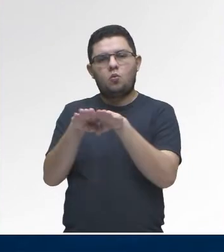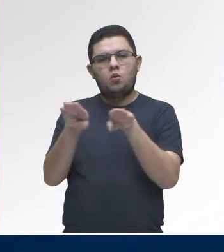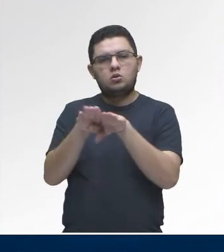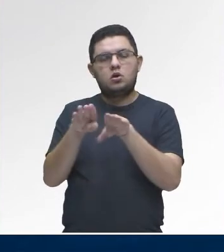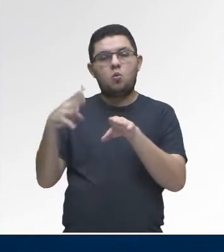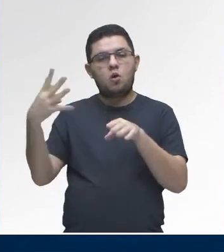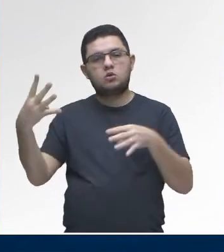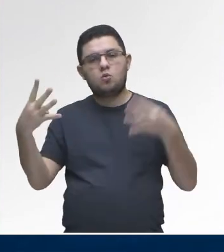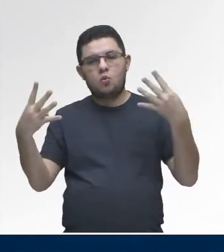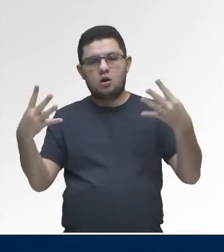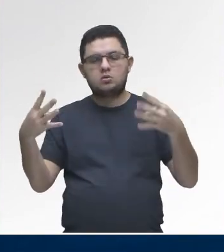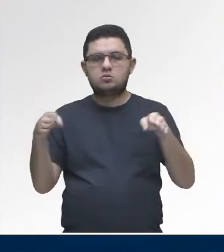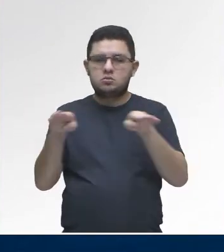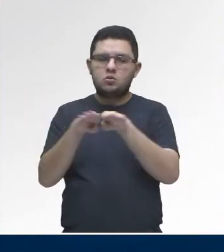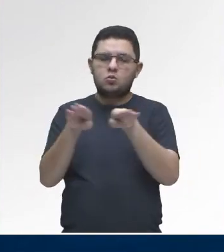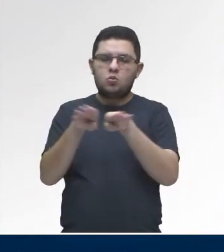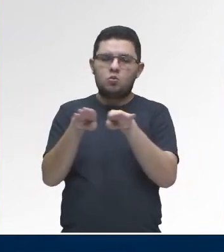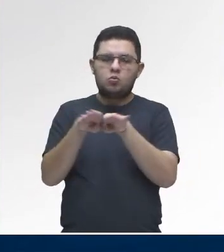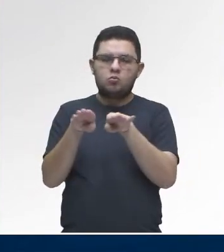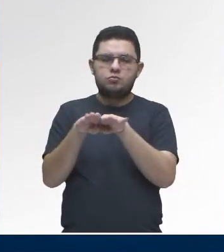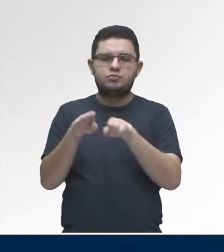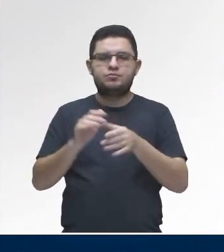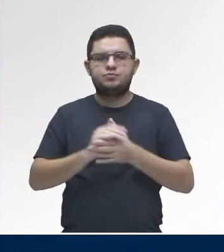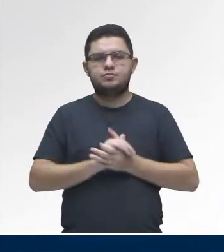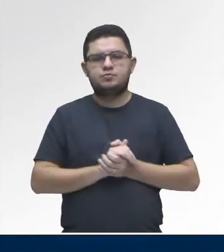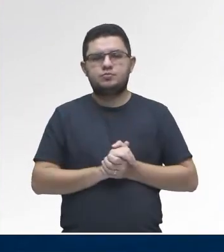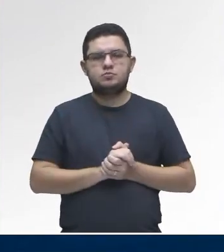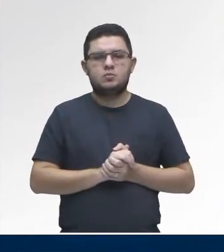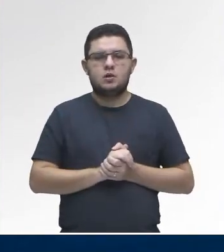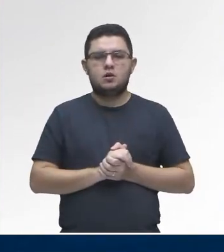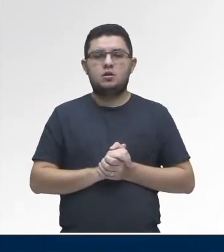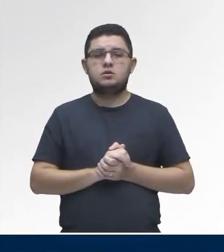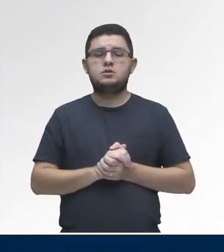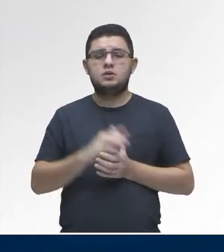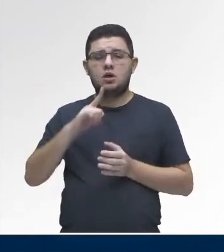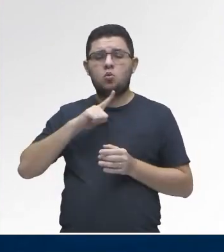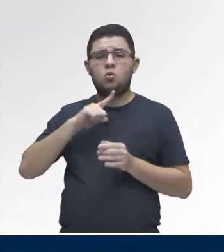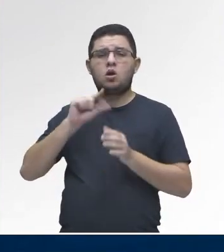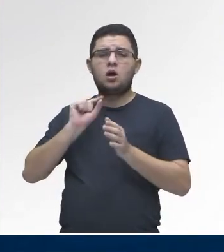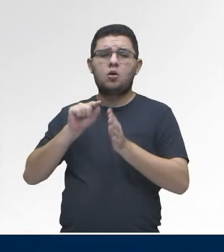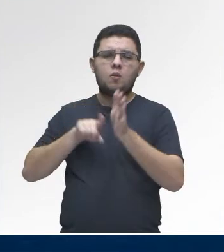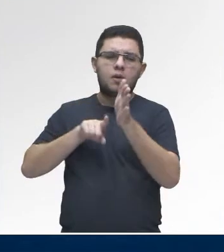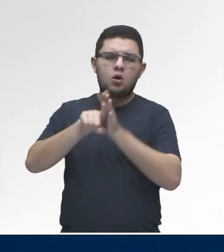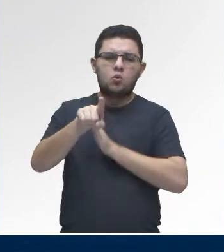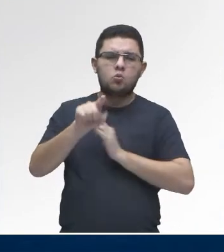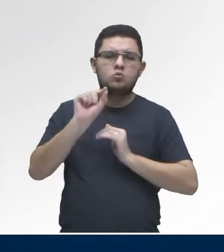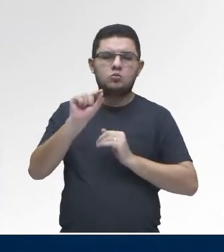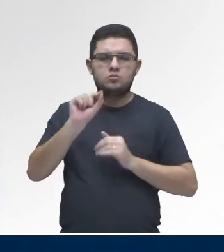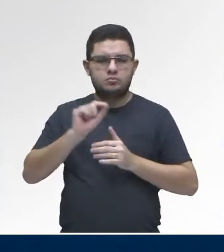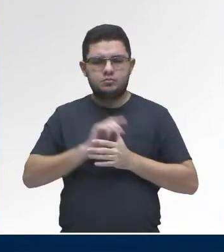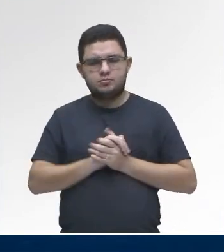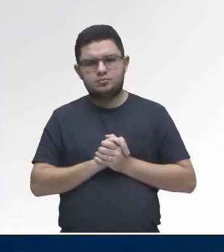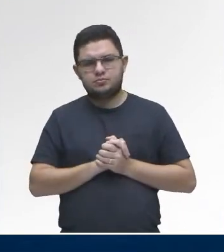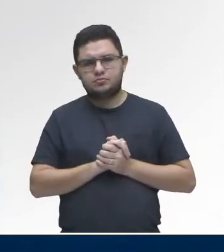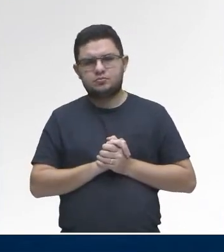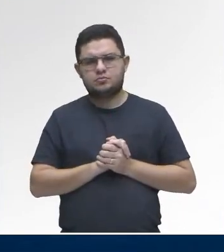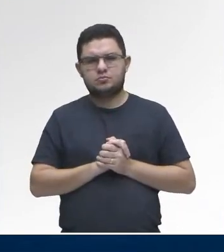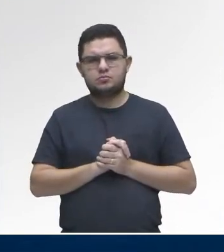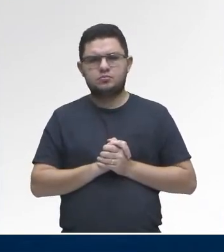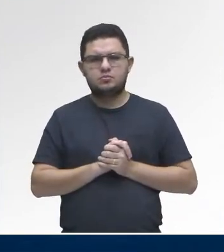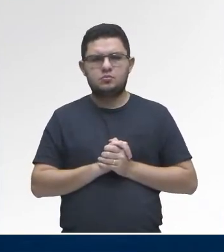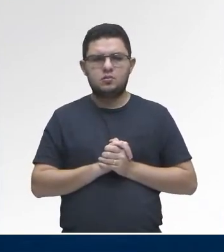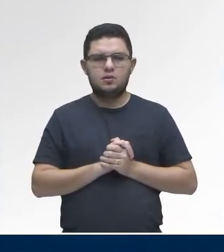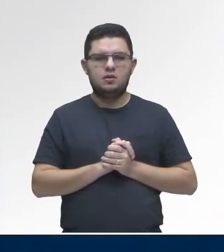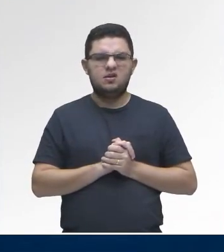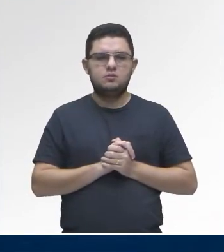né? 4 igual a 4. Então, a gente tem aqui uma pergunta, né? Que valor de x torna a